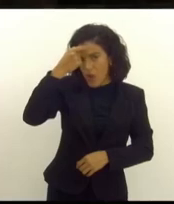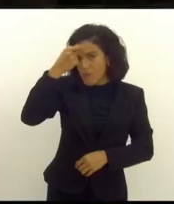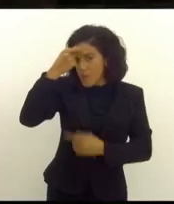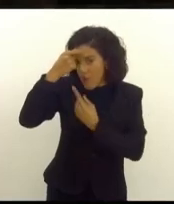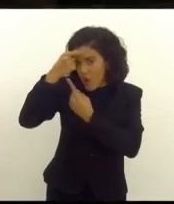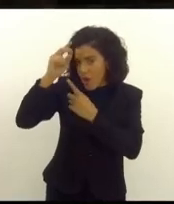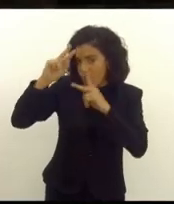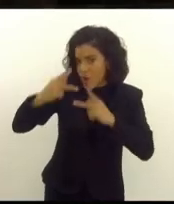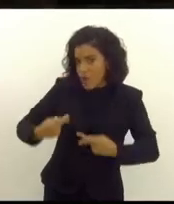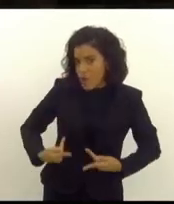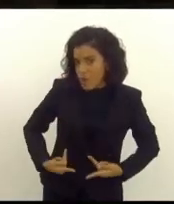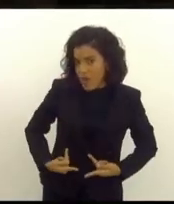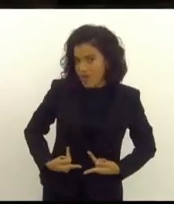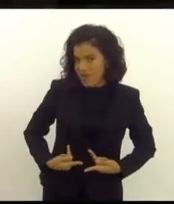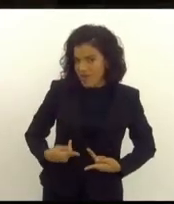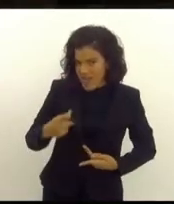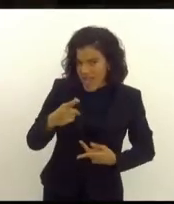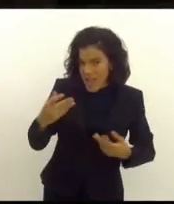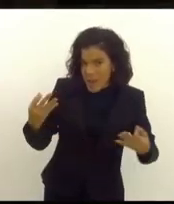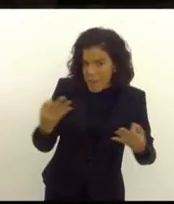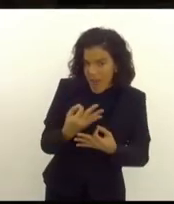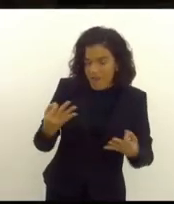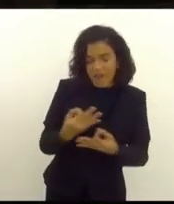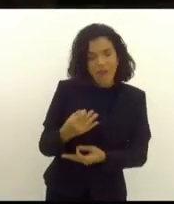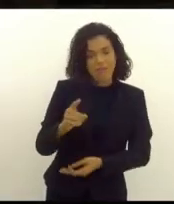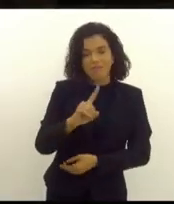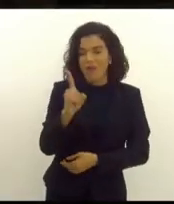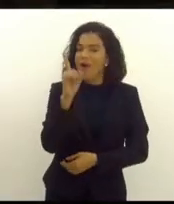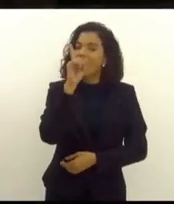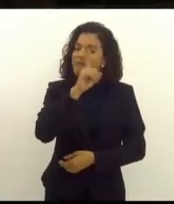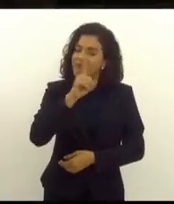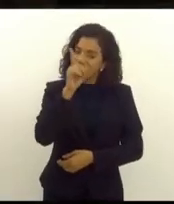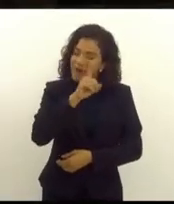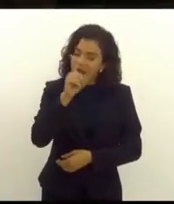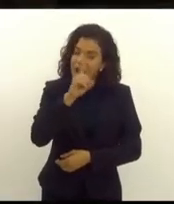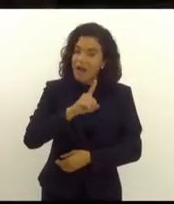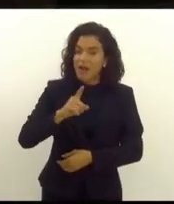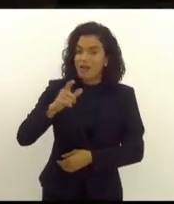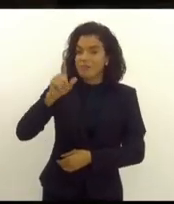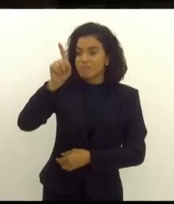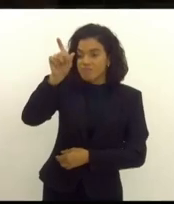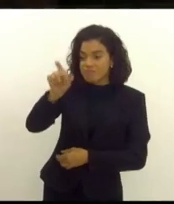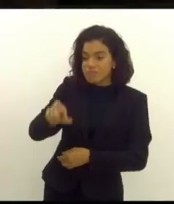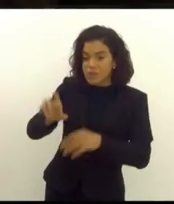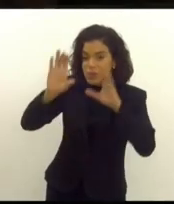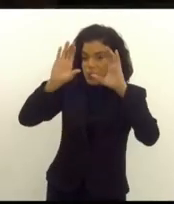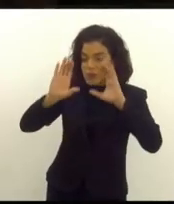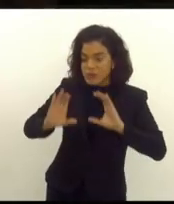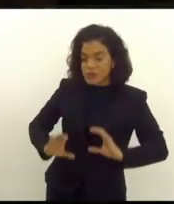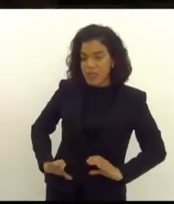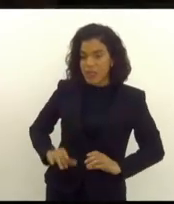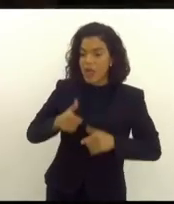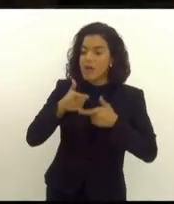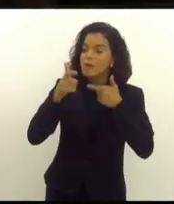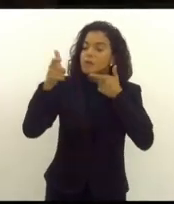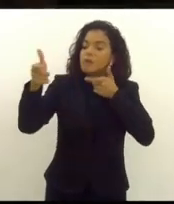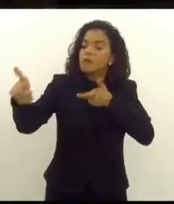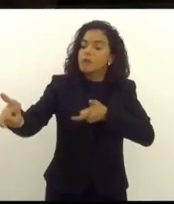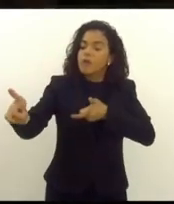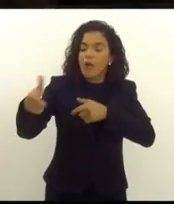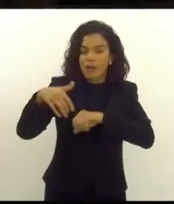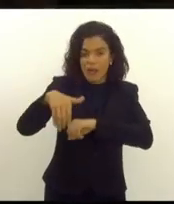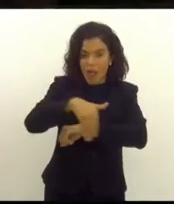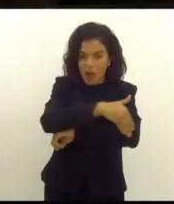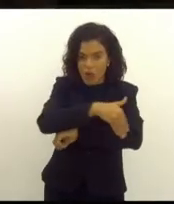humana é absolutamente falha um cidadão que é assaltado a mão armada na